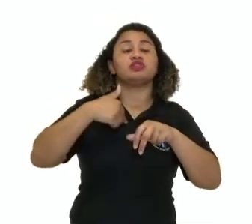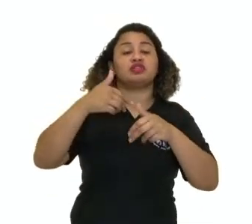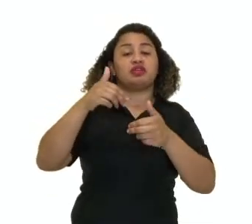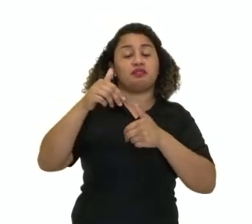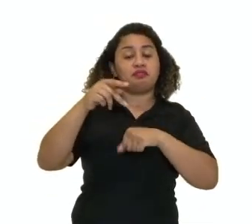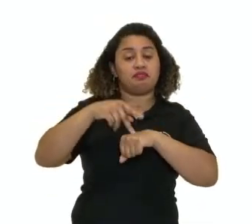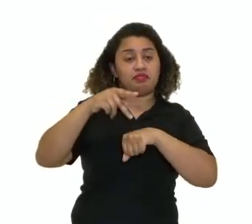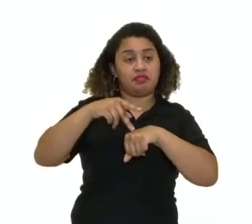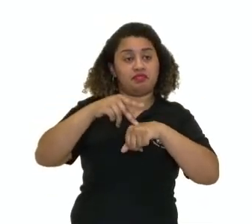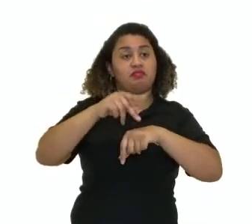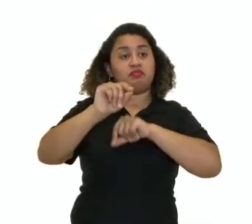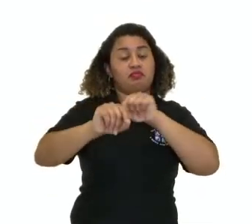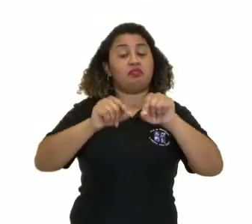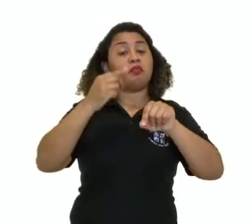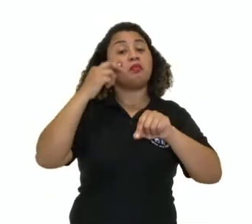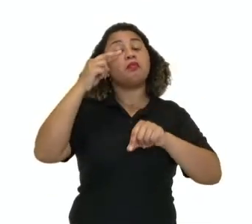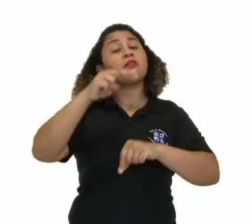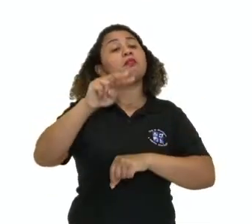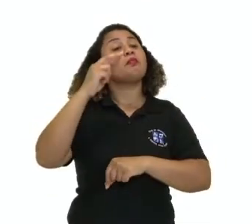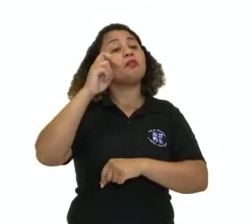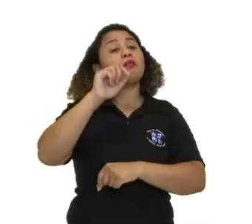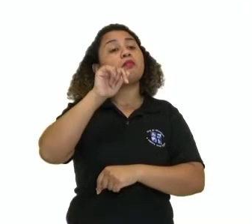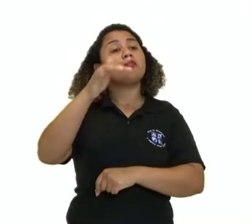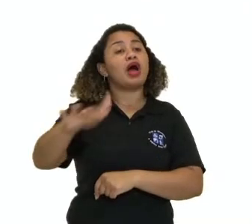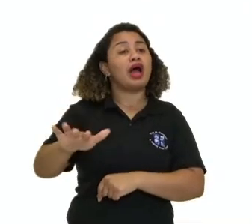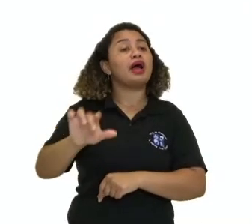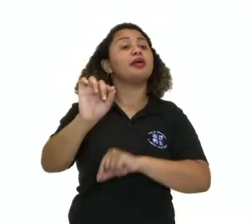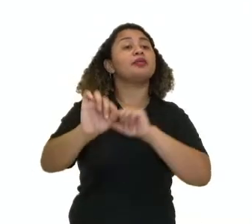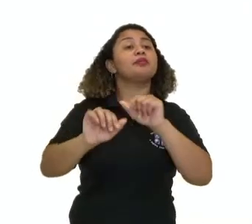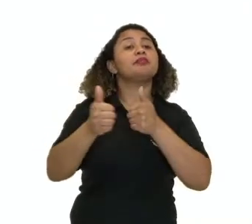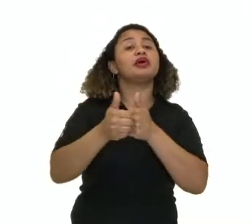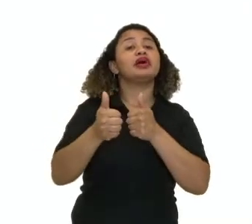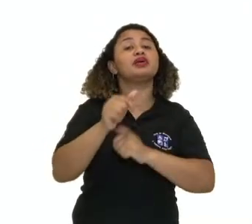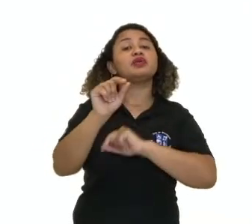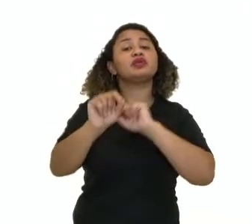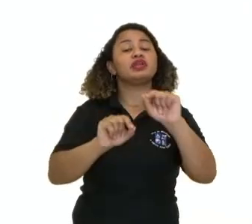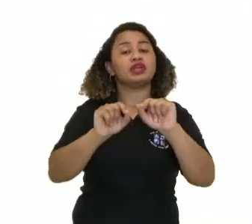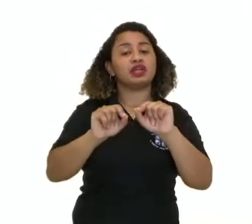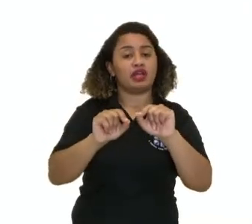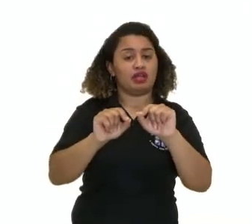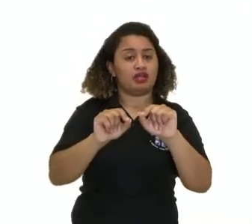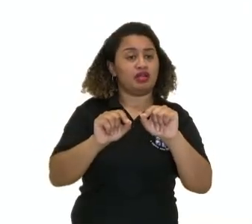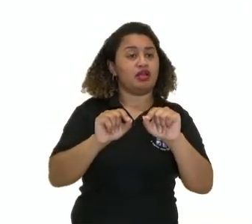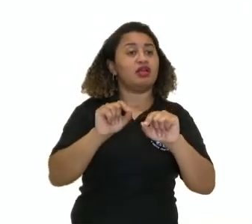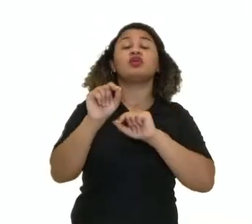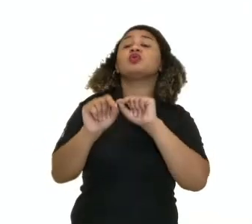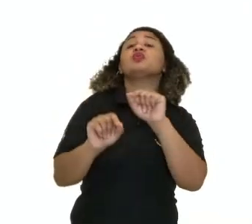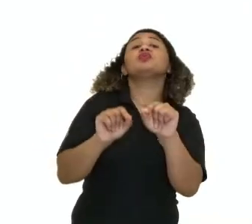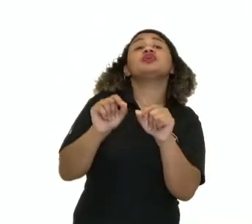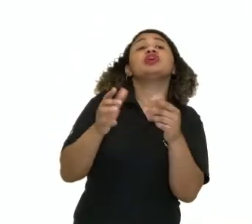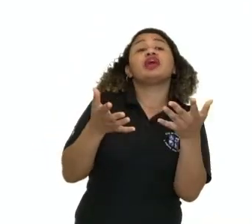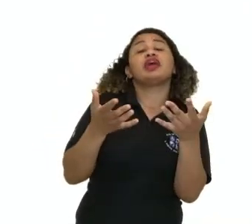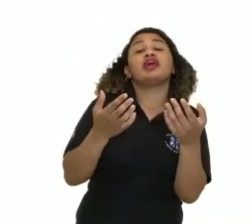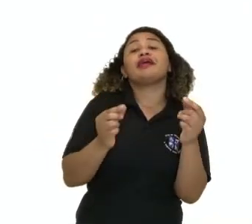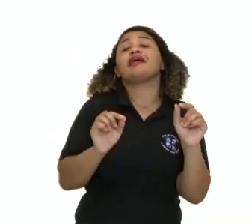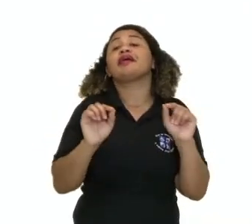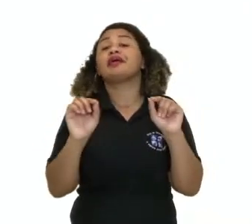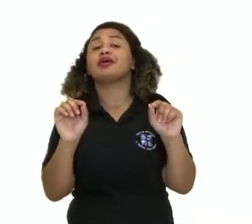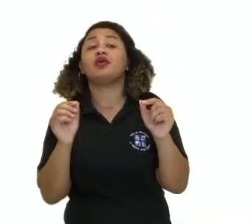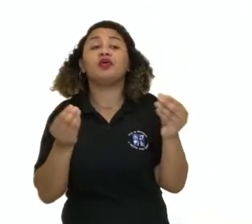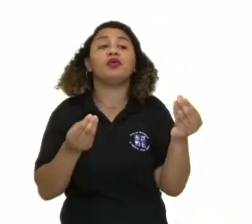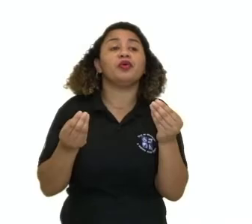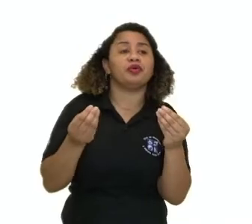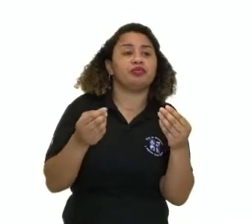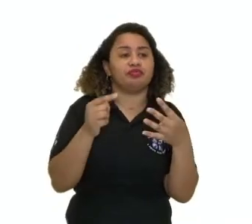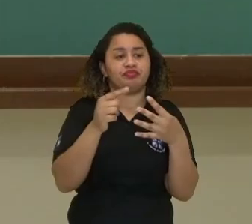A pedra em questão está próxima de quem? Do eu lírico? Com quem o eu lírico fala? De quem o eu lírico fala ou nenhuma